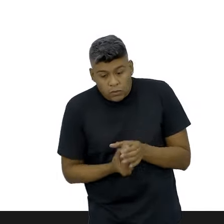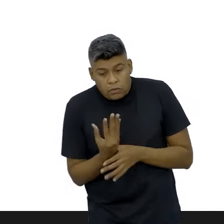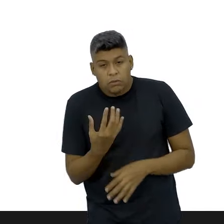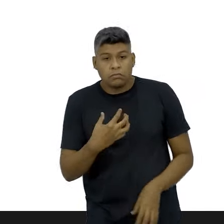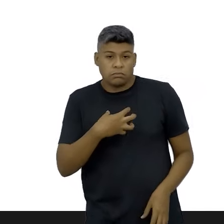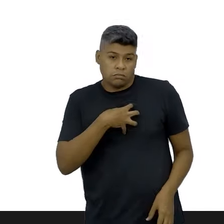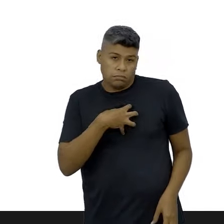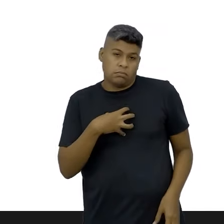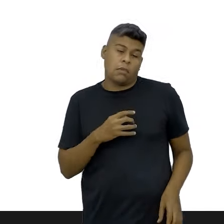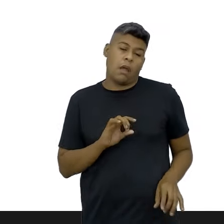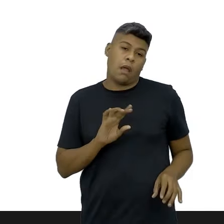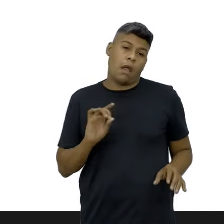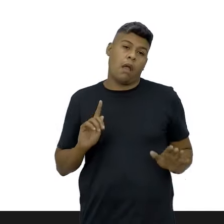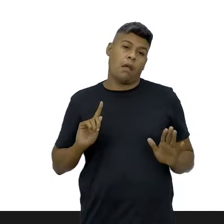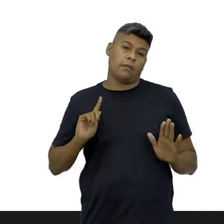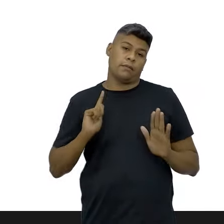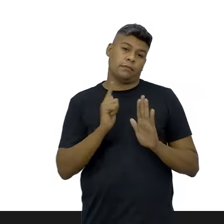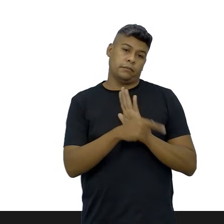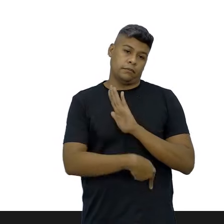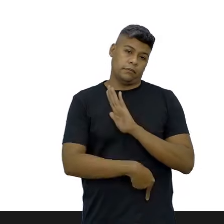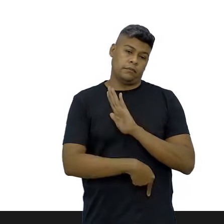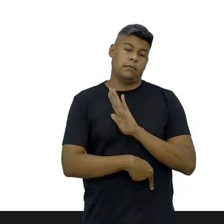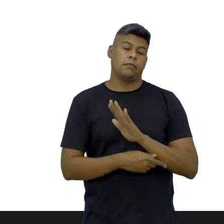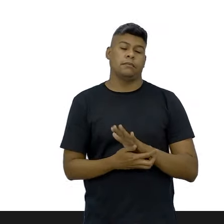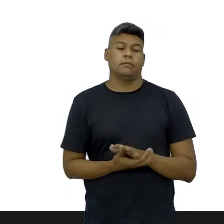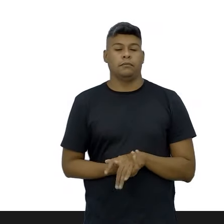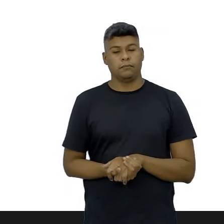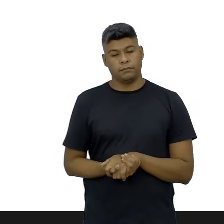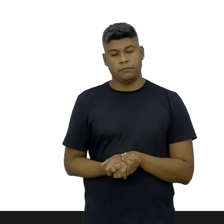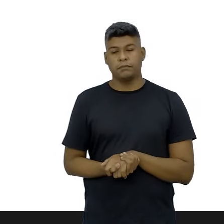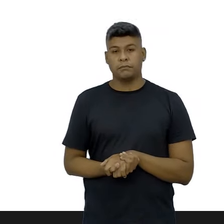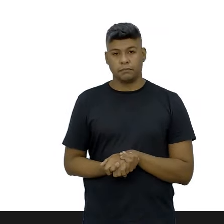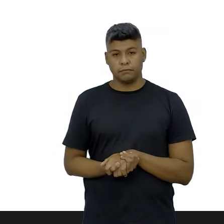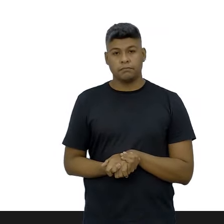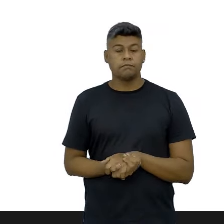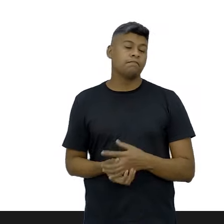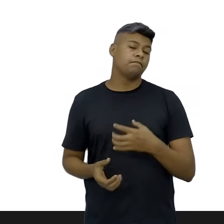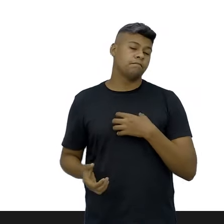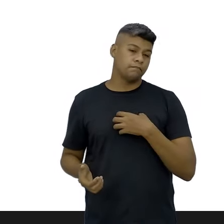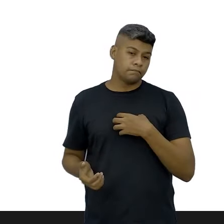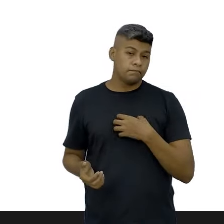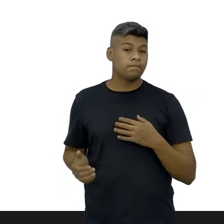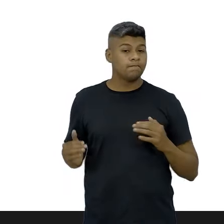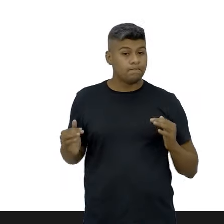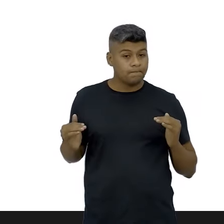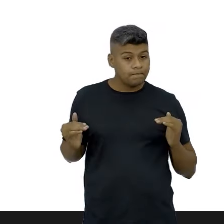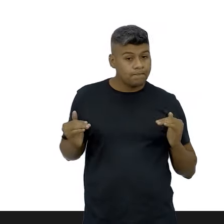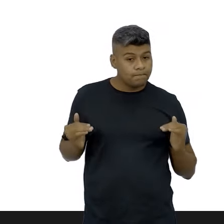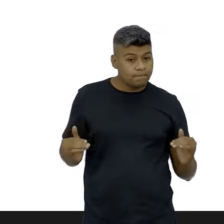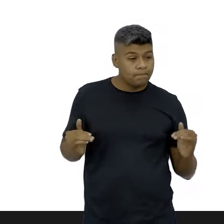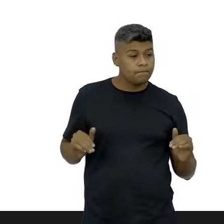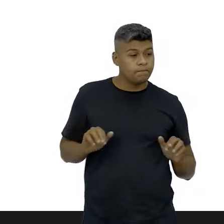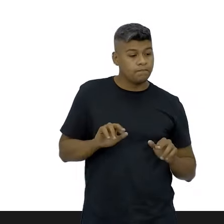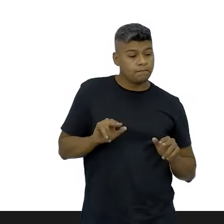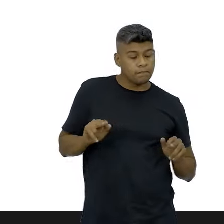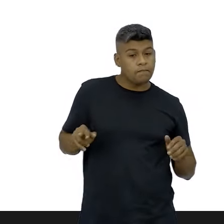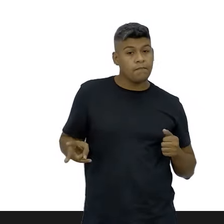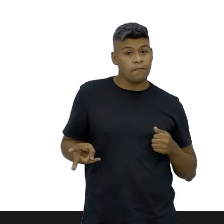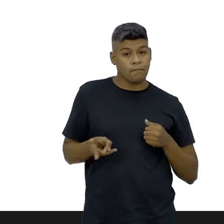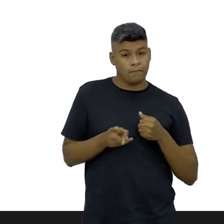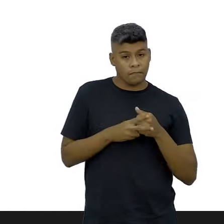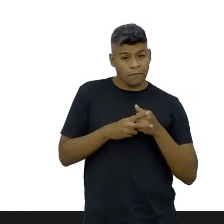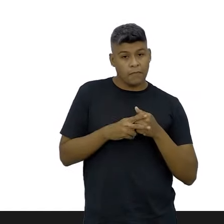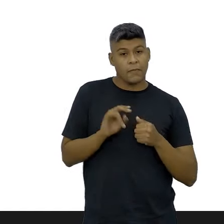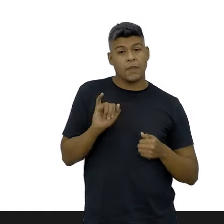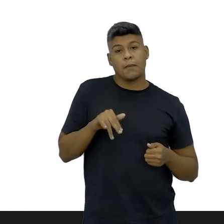estilo de cada gênero, que esse estilo, né, tem o predomínio de verbos no imperativo ou